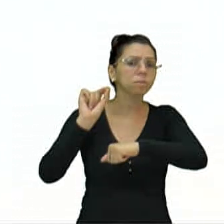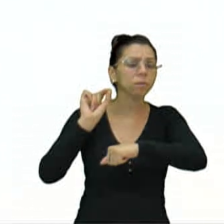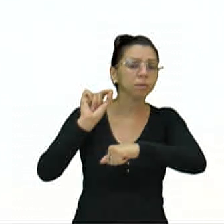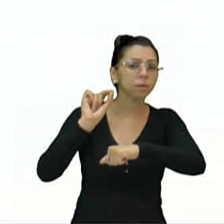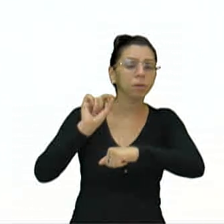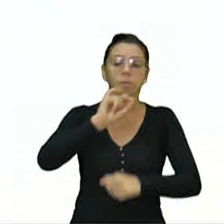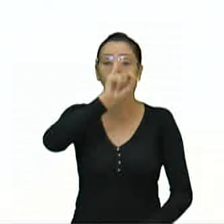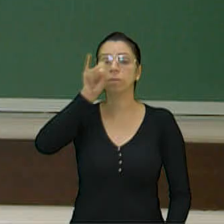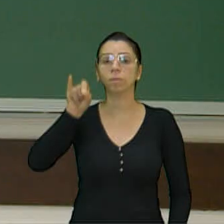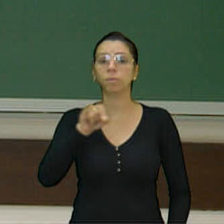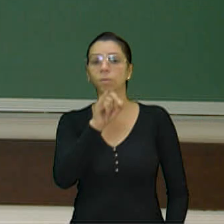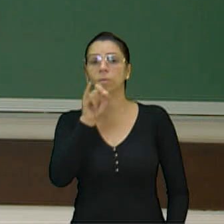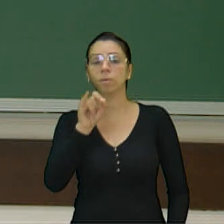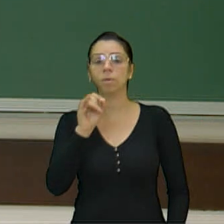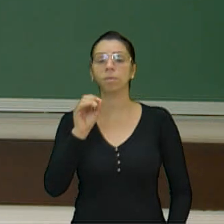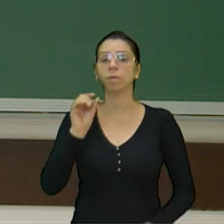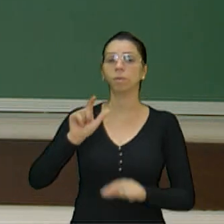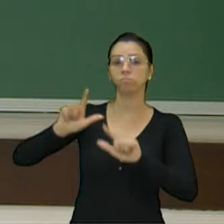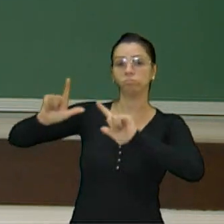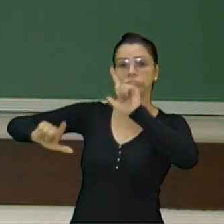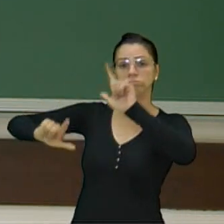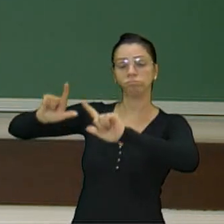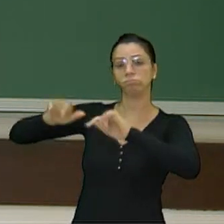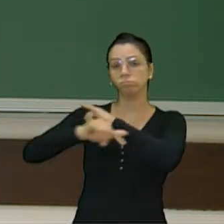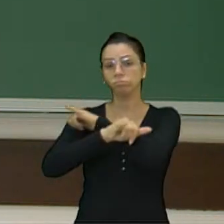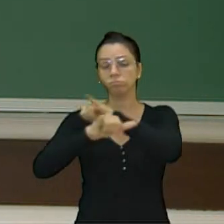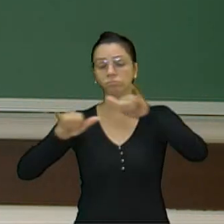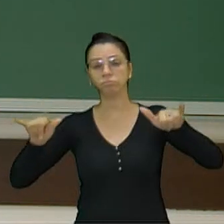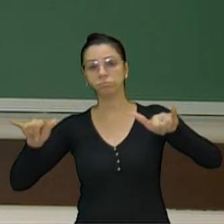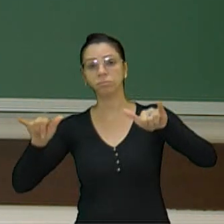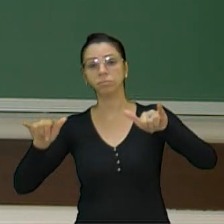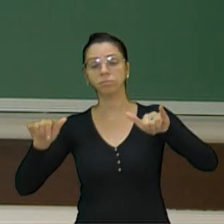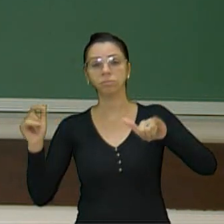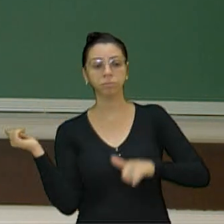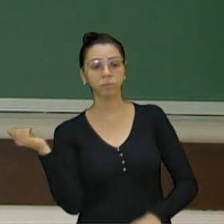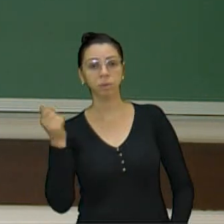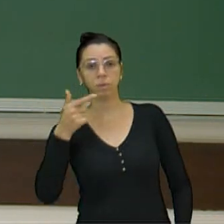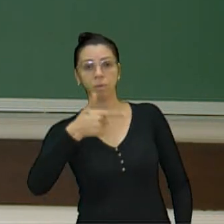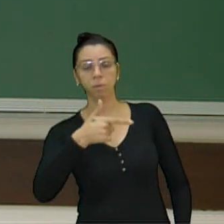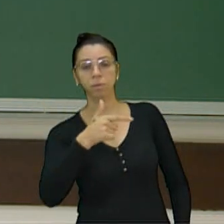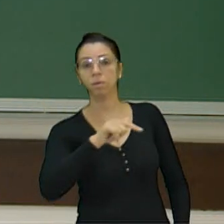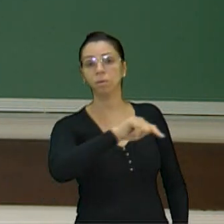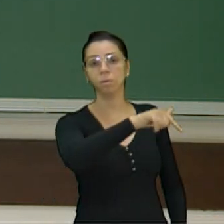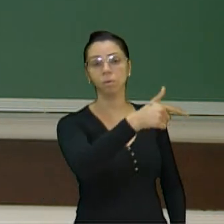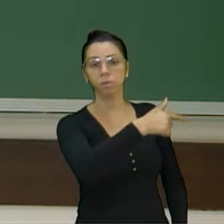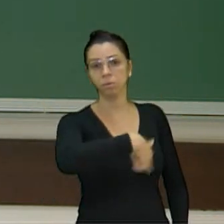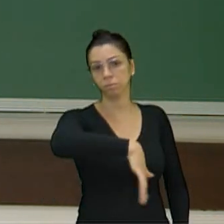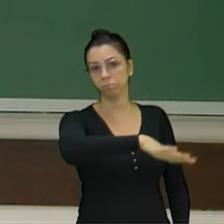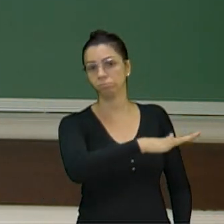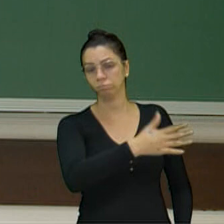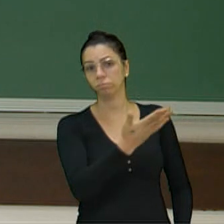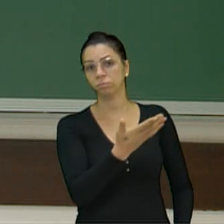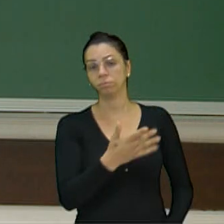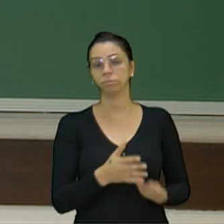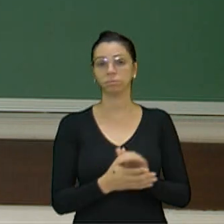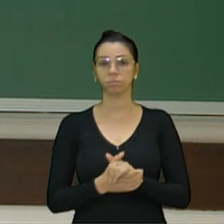se utilizar a televisão para anúncios em relação às outras, os outros tipos de mídia, ok?